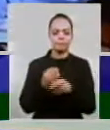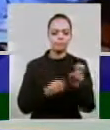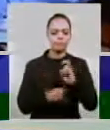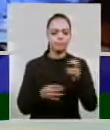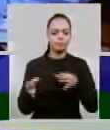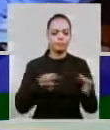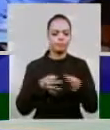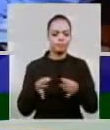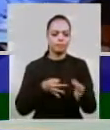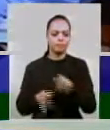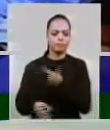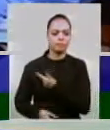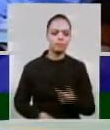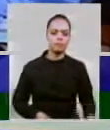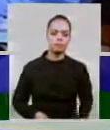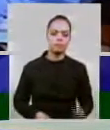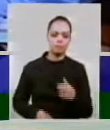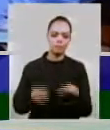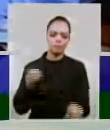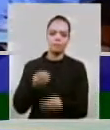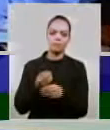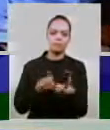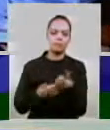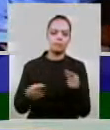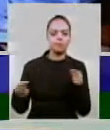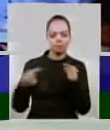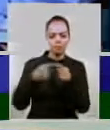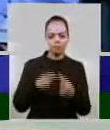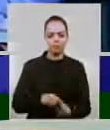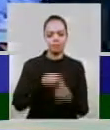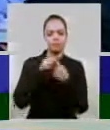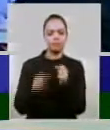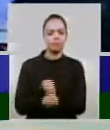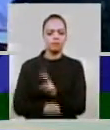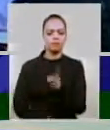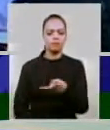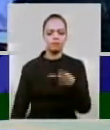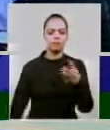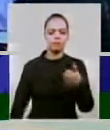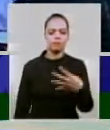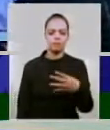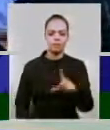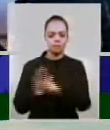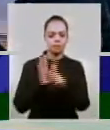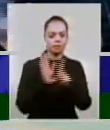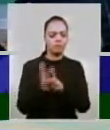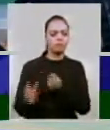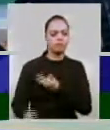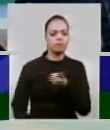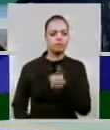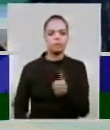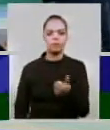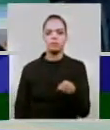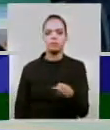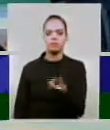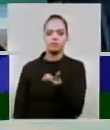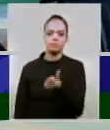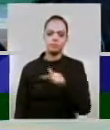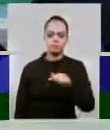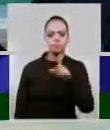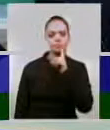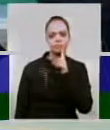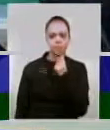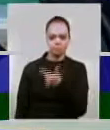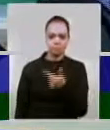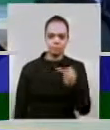Programa de Governo, e o anexo 6º, Metas e Prioridades para 2014, da Lei nº 11.676,